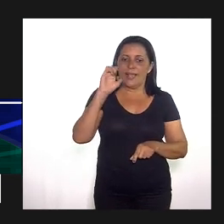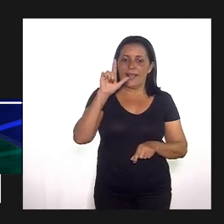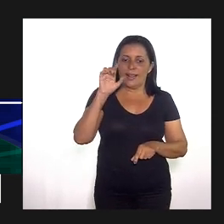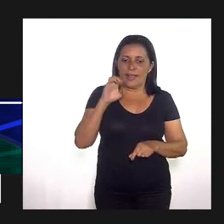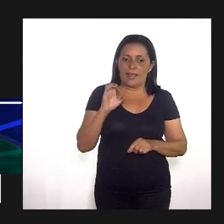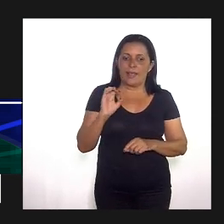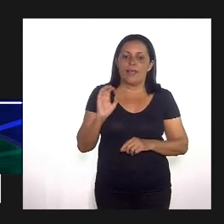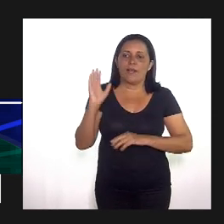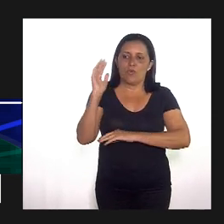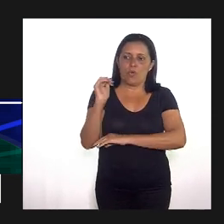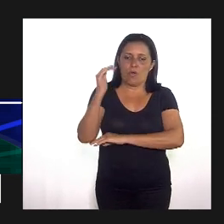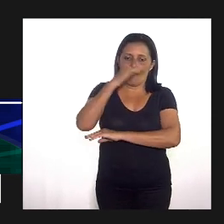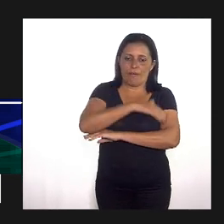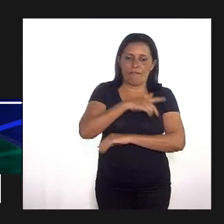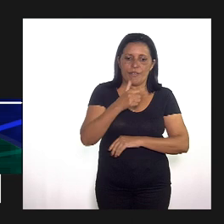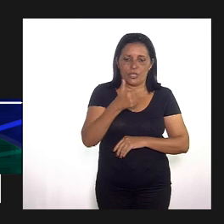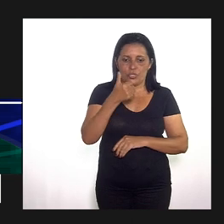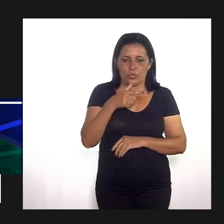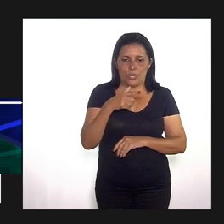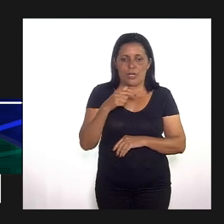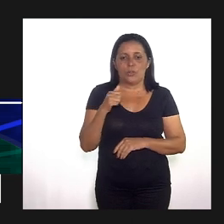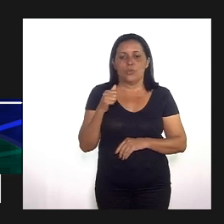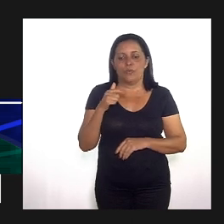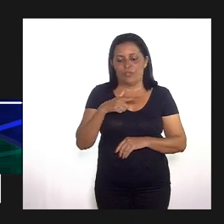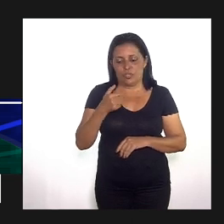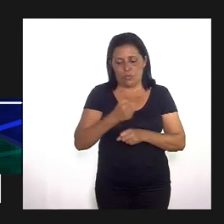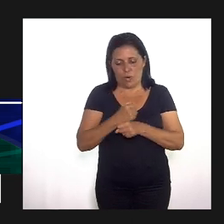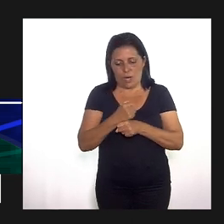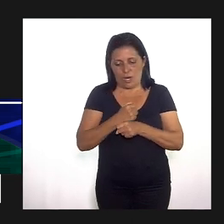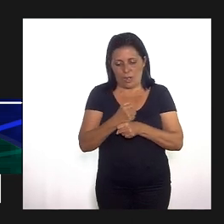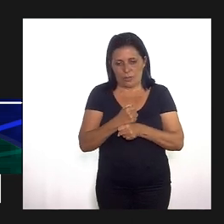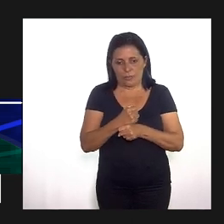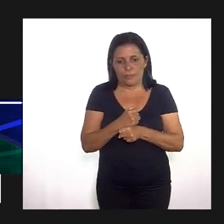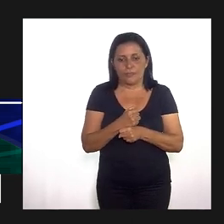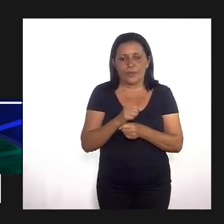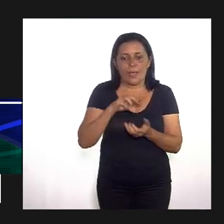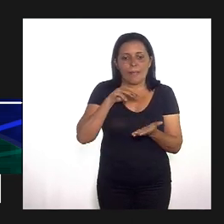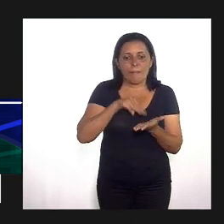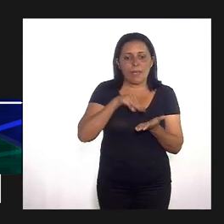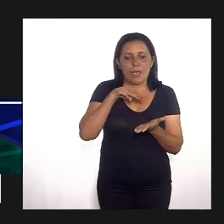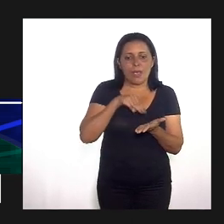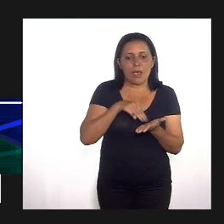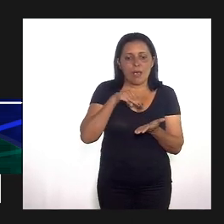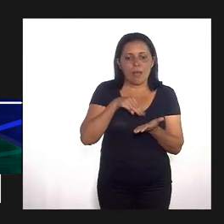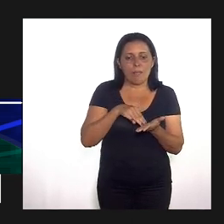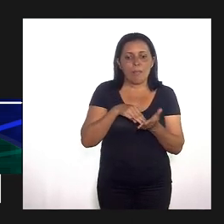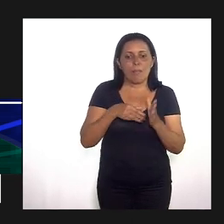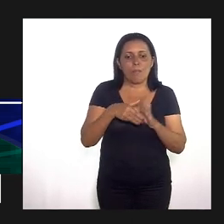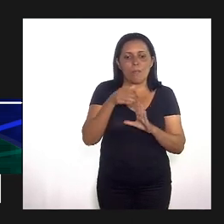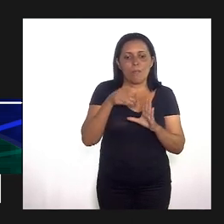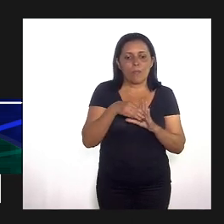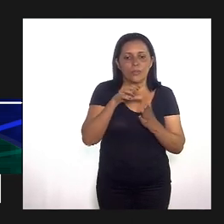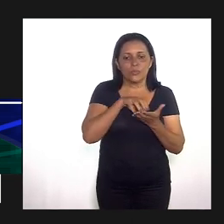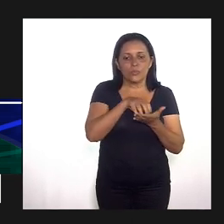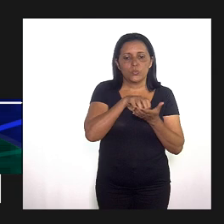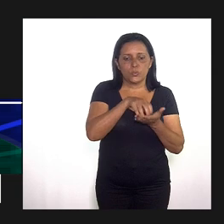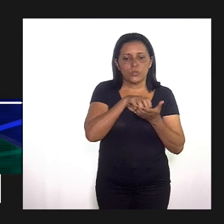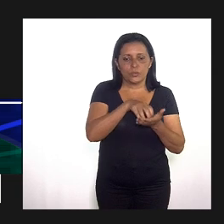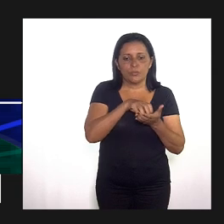também na função de diretor da NP Trilhos, do membro do Conselho de Turismo da